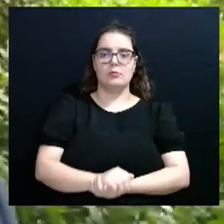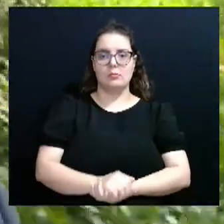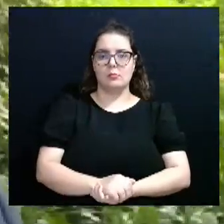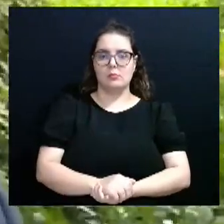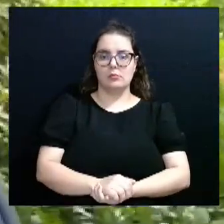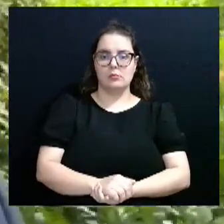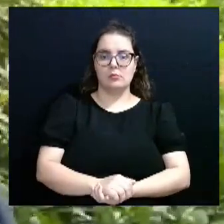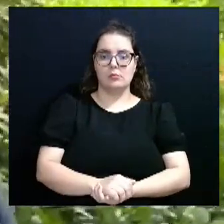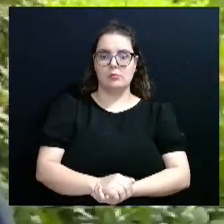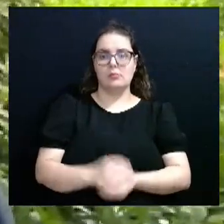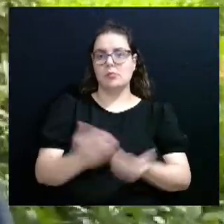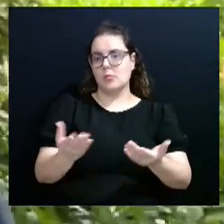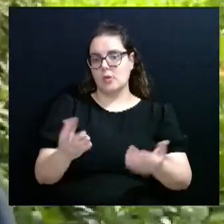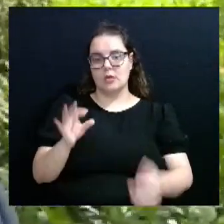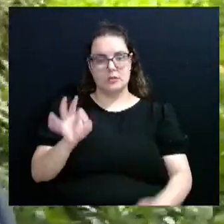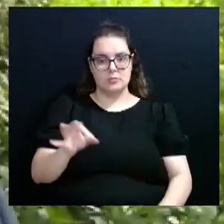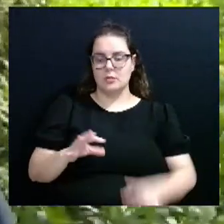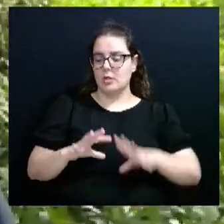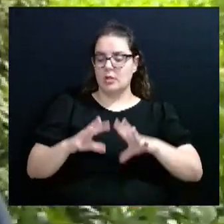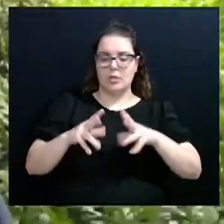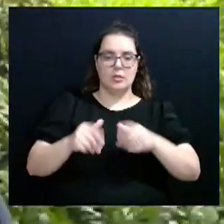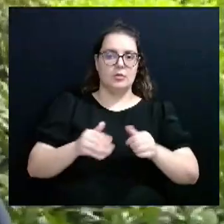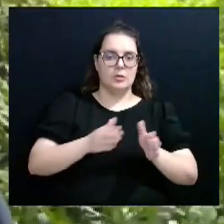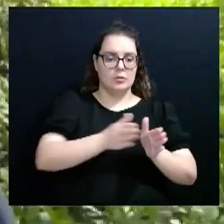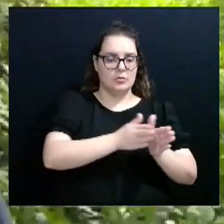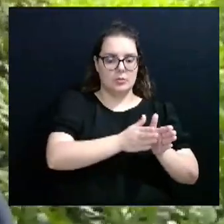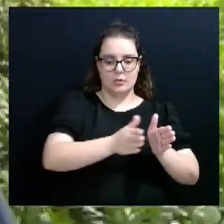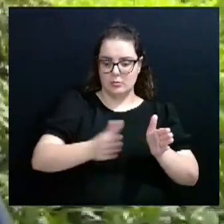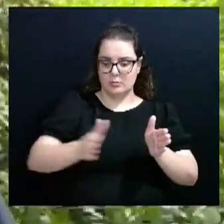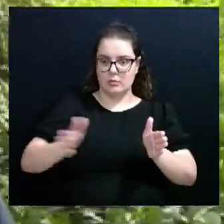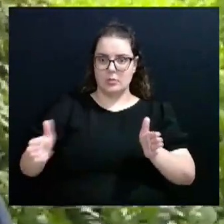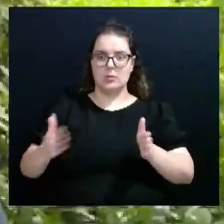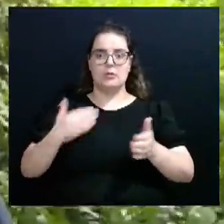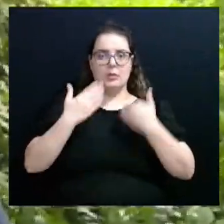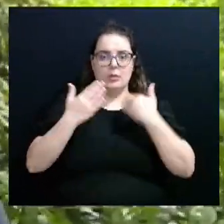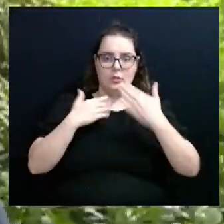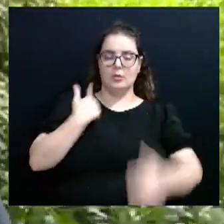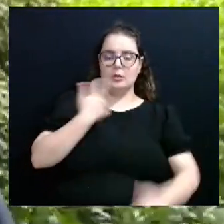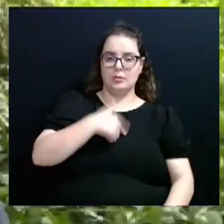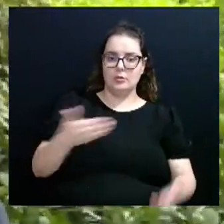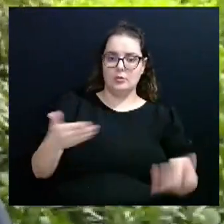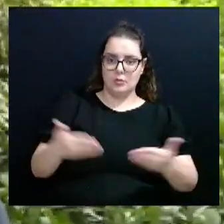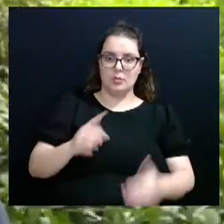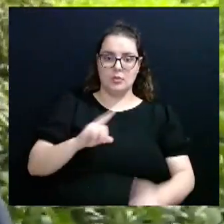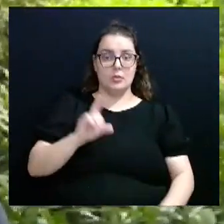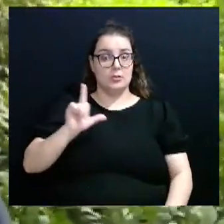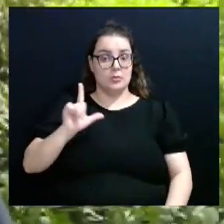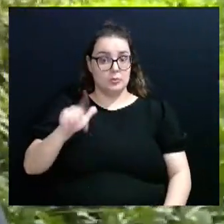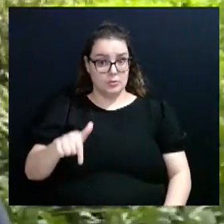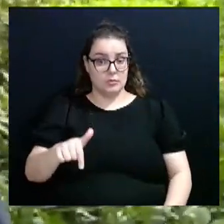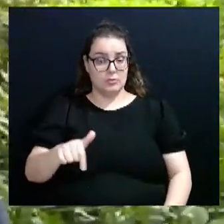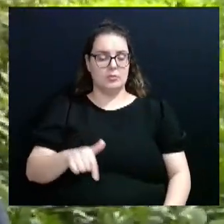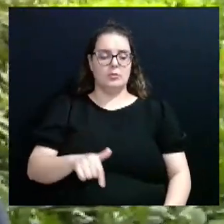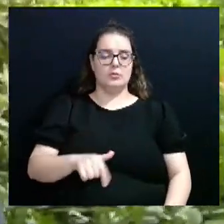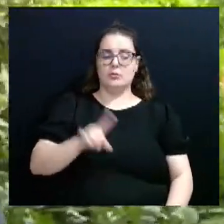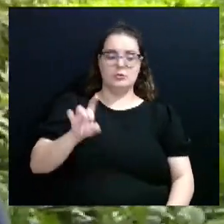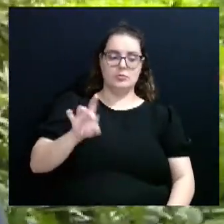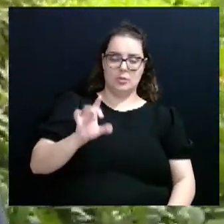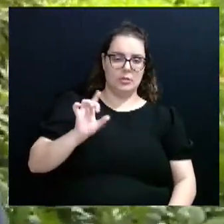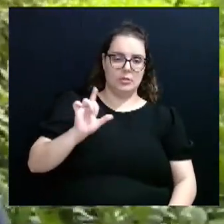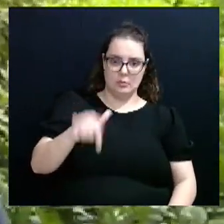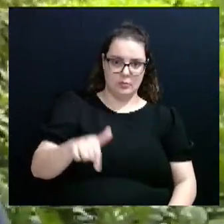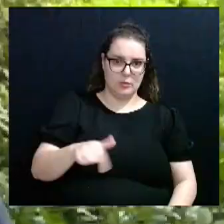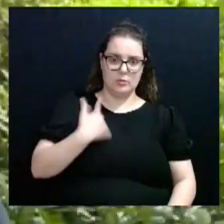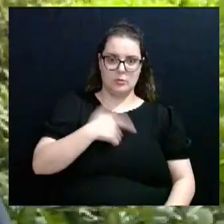Isso, assim, em todas as fases da nossa conversa, não só depois do diagnóstico, o papel da mulher